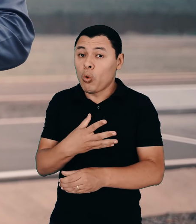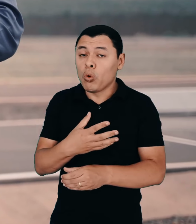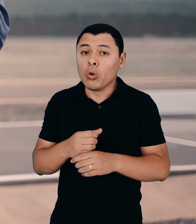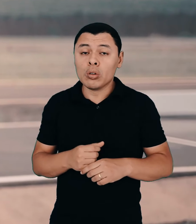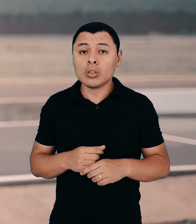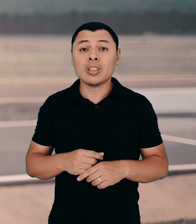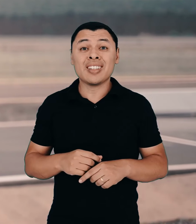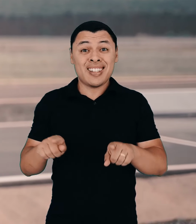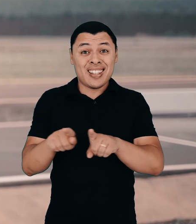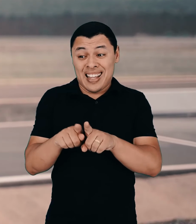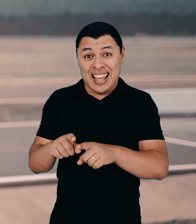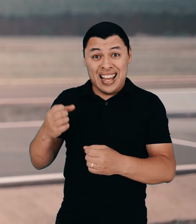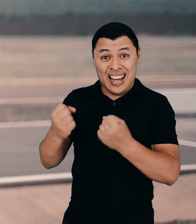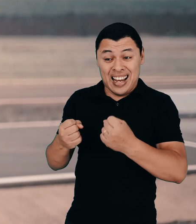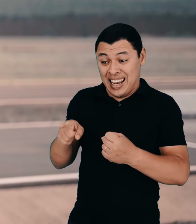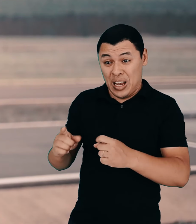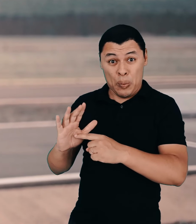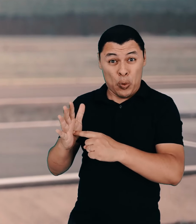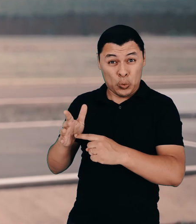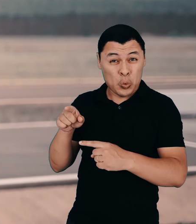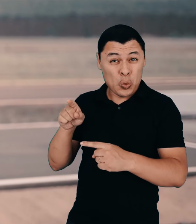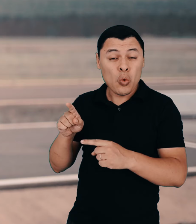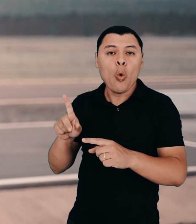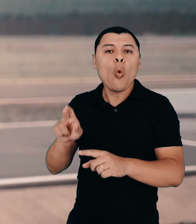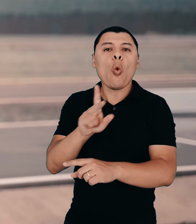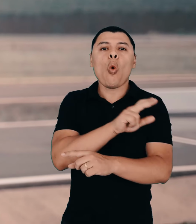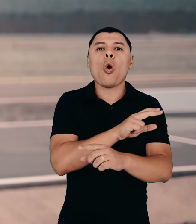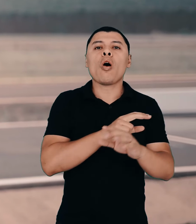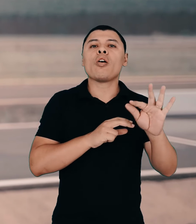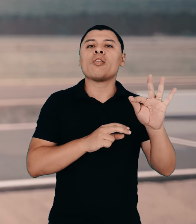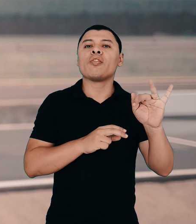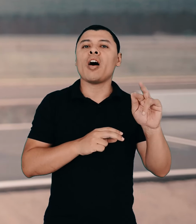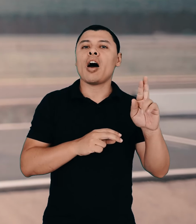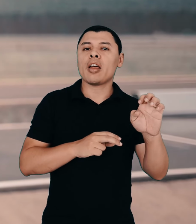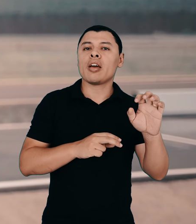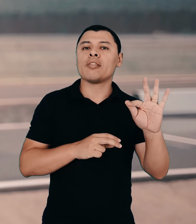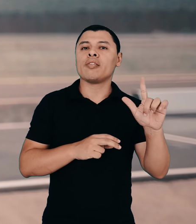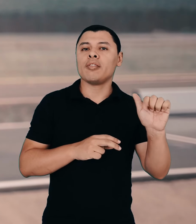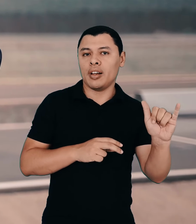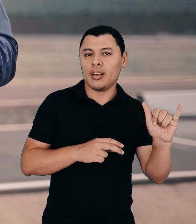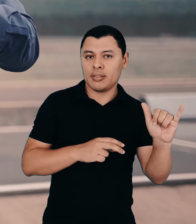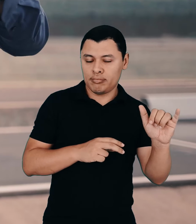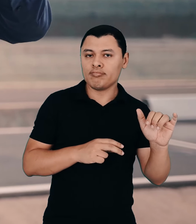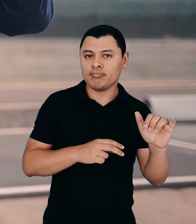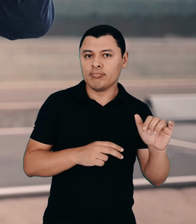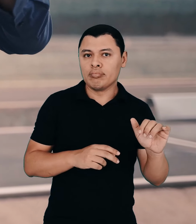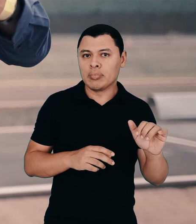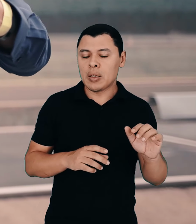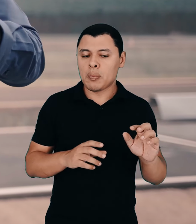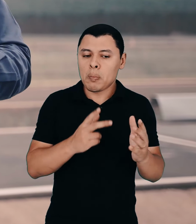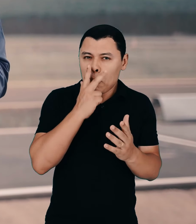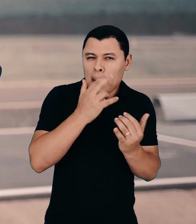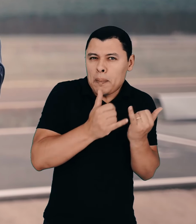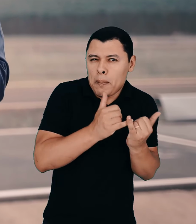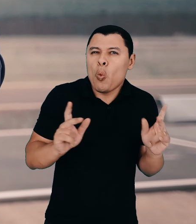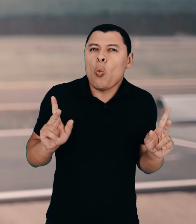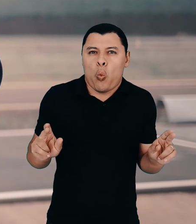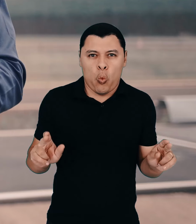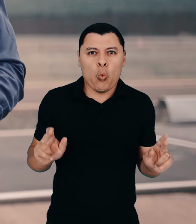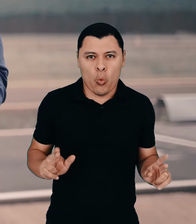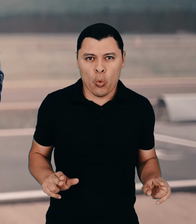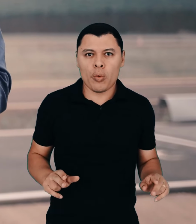do projeto desse motor aqui é a mesma do Firefly, só que é só teórico, distância entre cilindros, o projeto do bloco, mas até